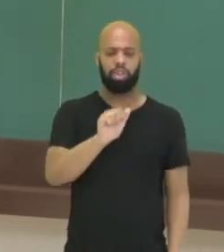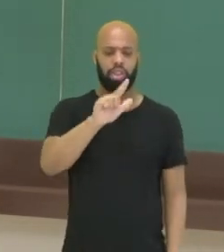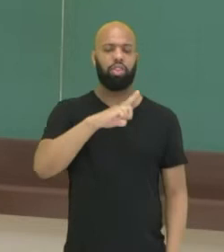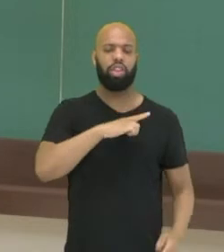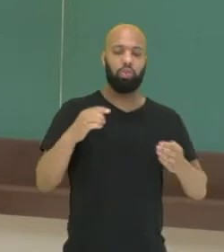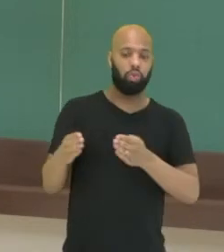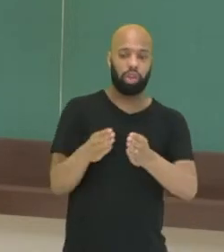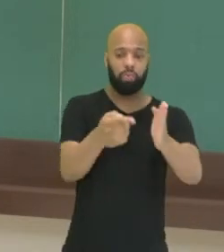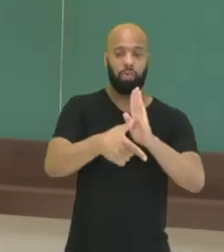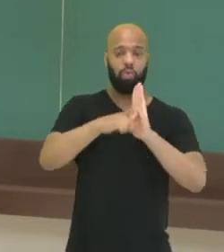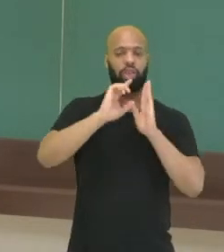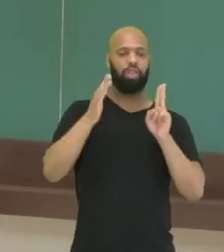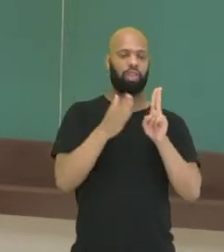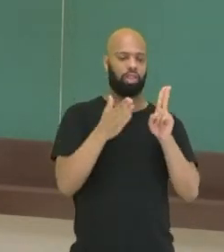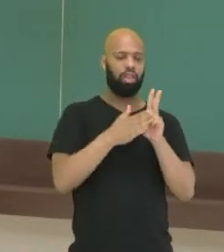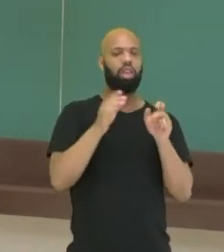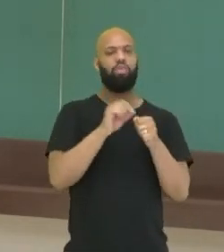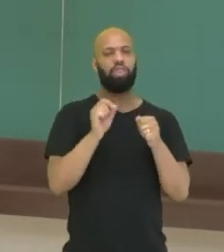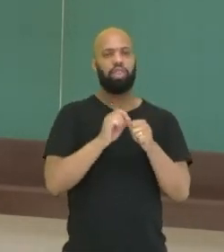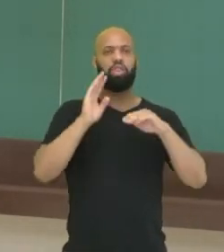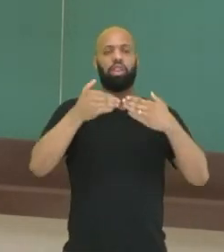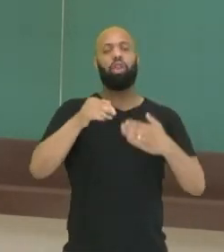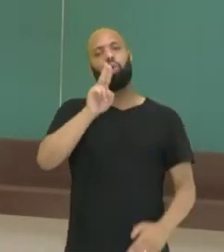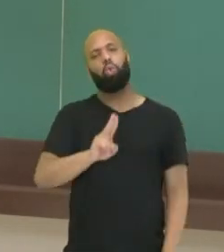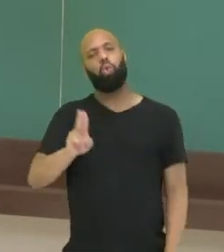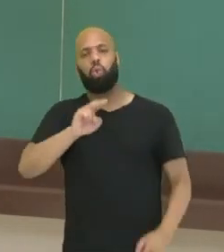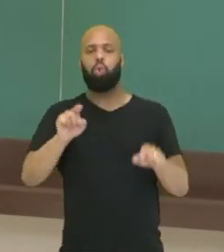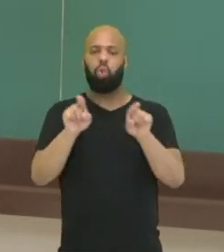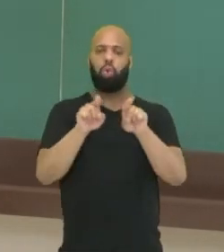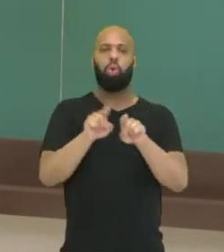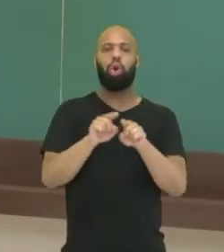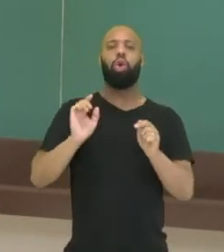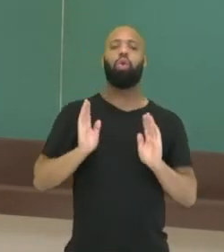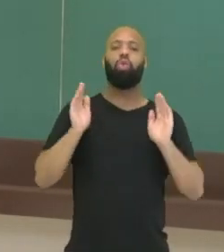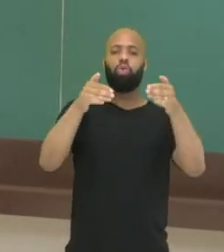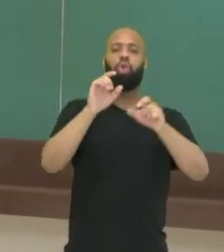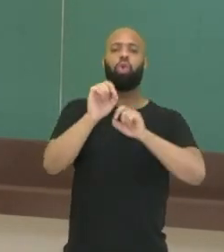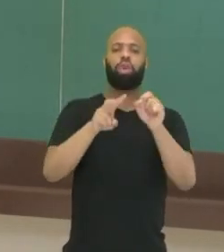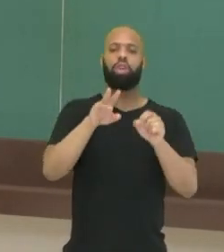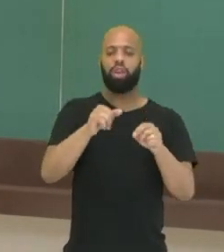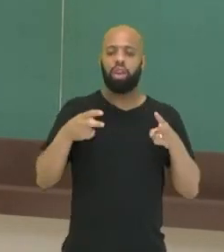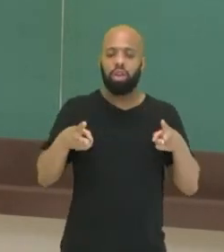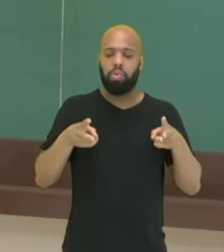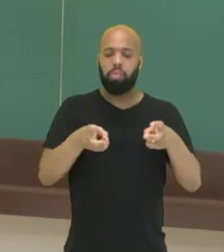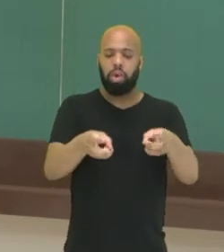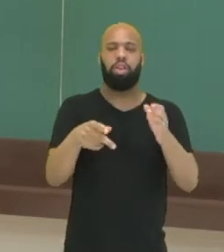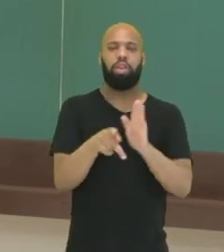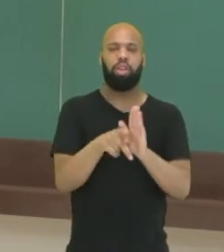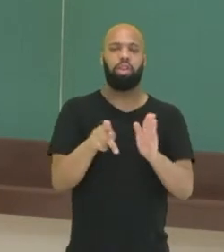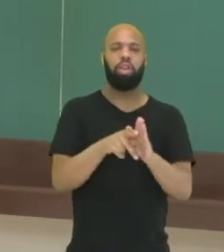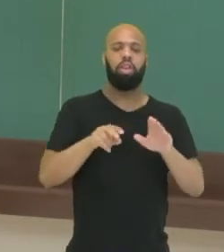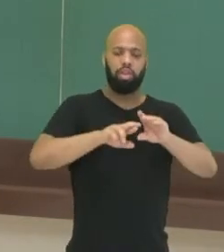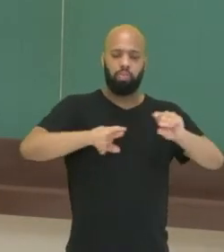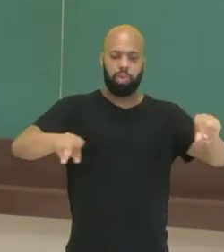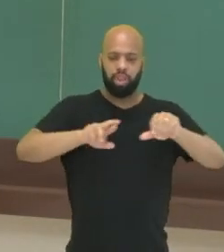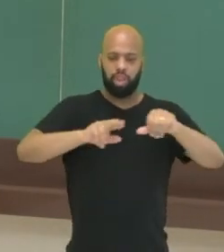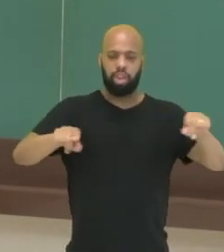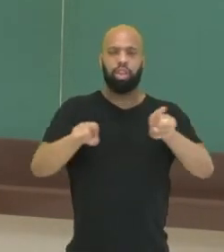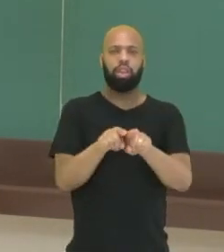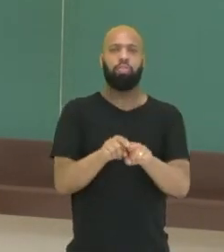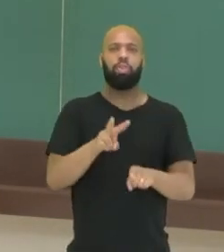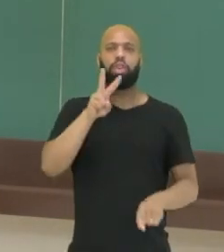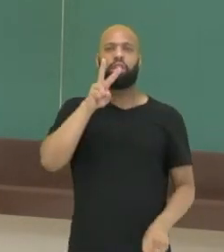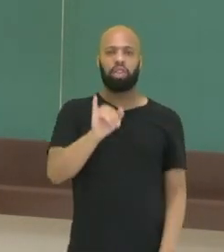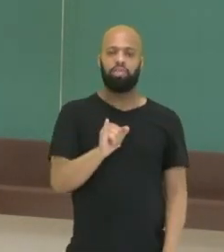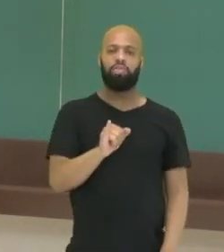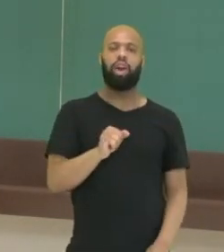caminhos indígenas. Então, e aí ela vai ser utilizada para explorar os minerais e transportá-los até